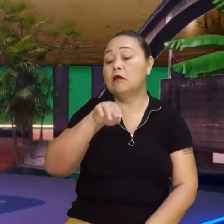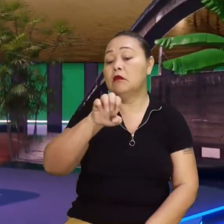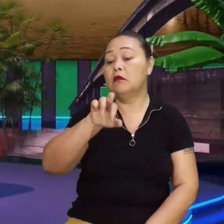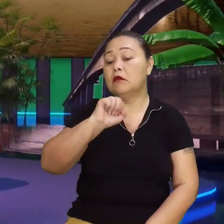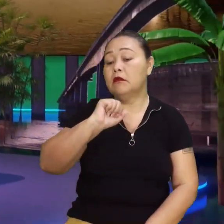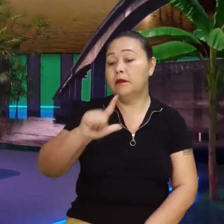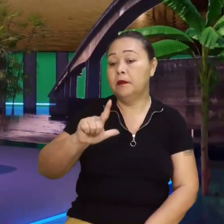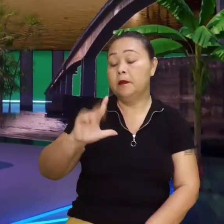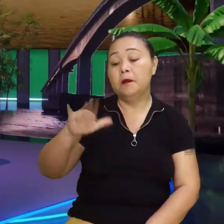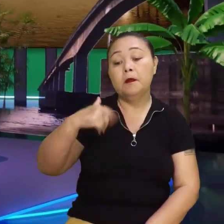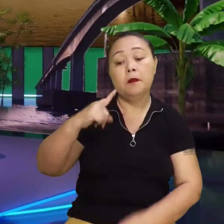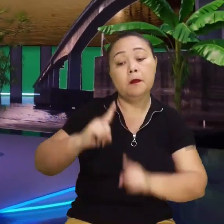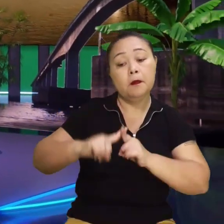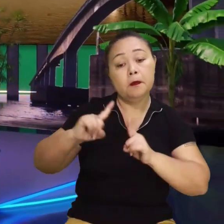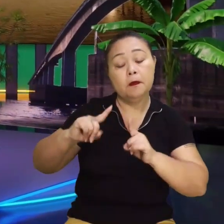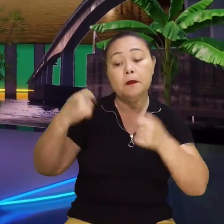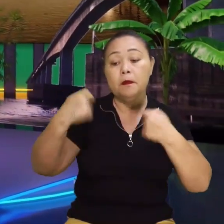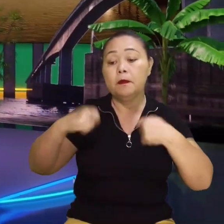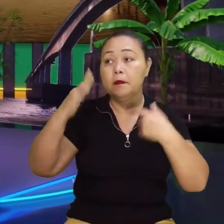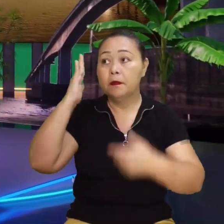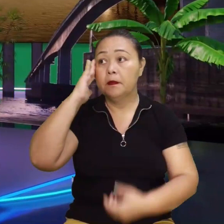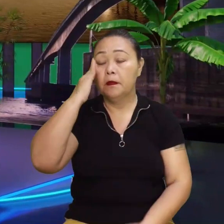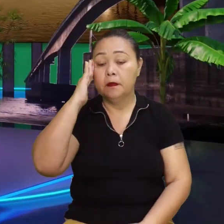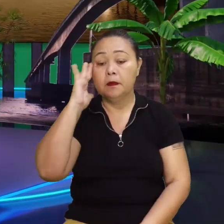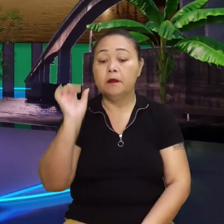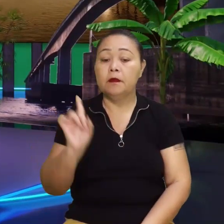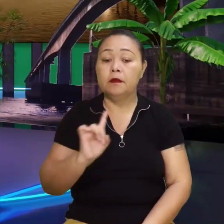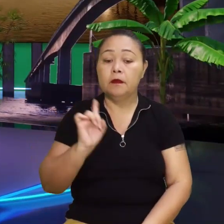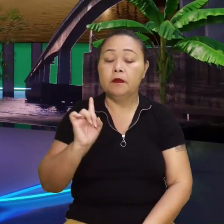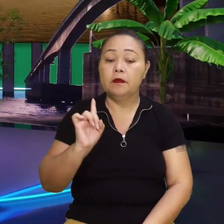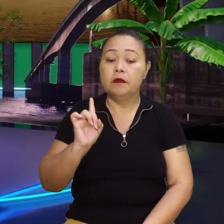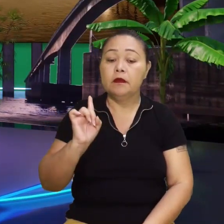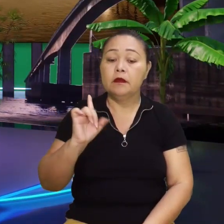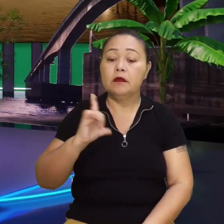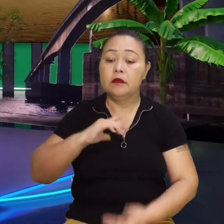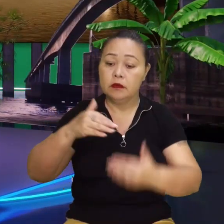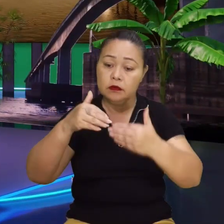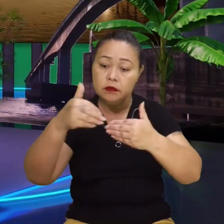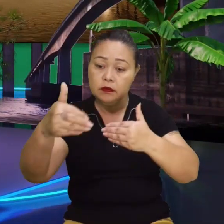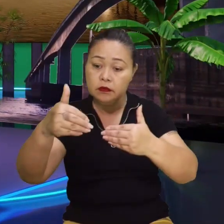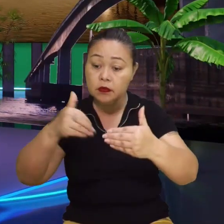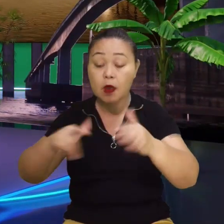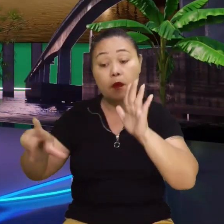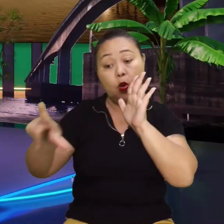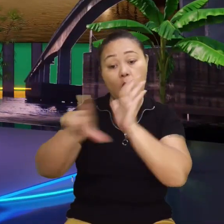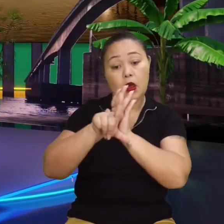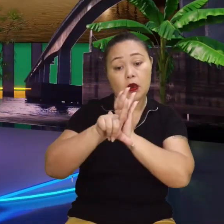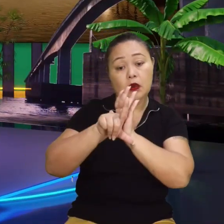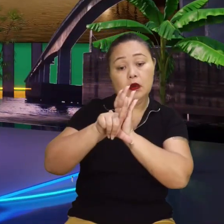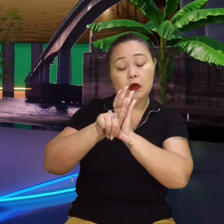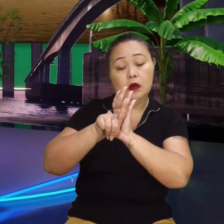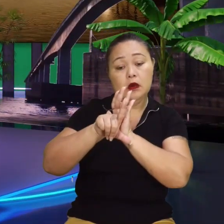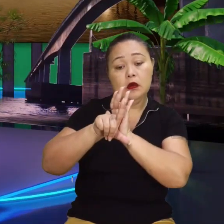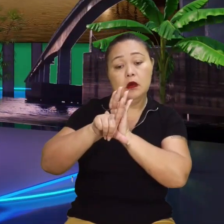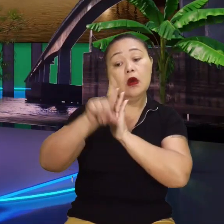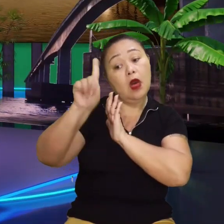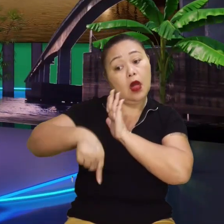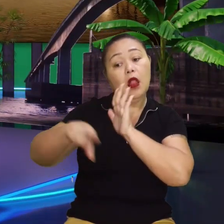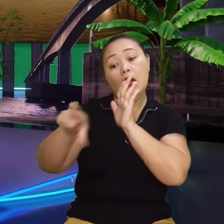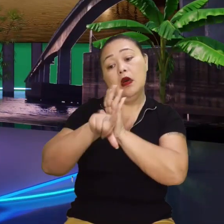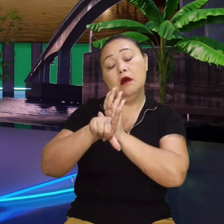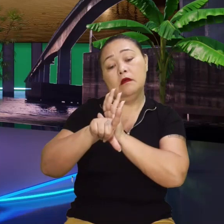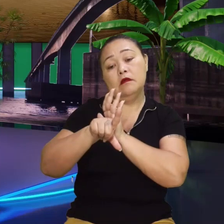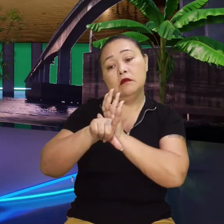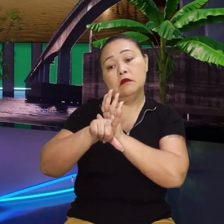mas o que a gente precisa entender que o que está demarcado já por lei é